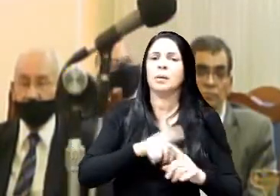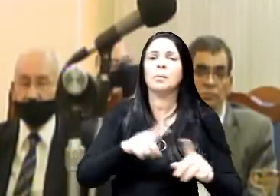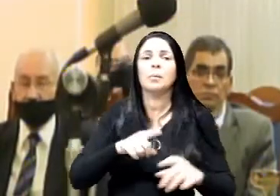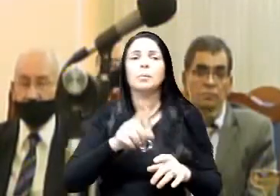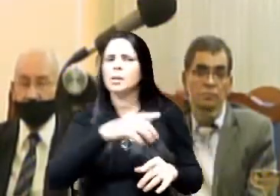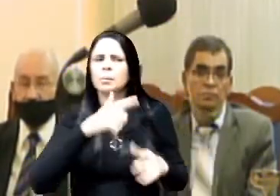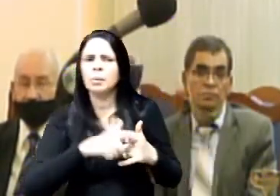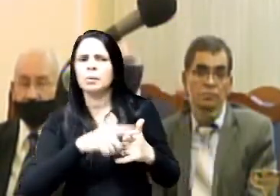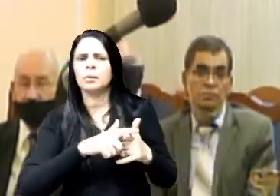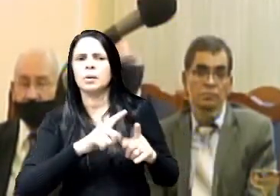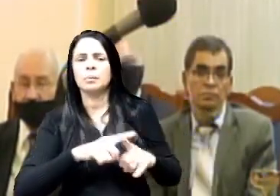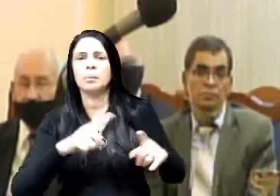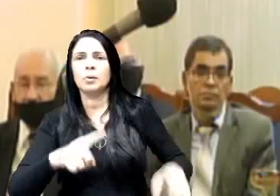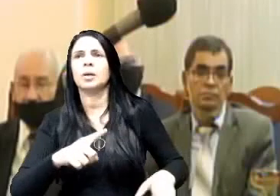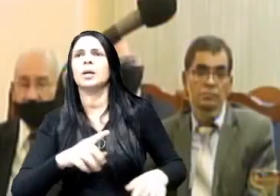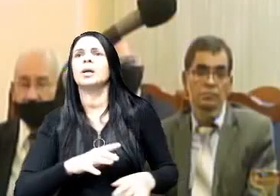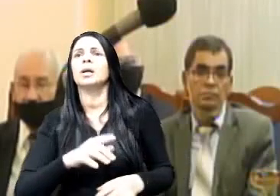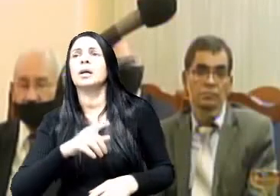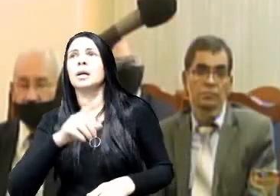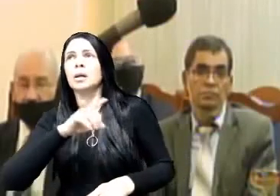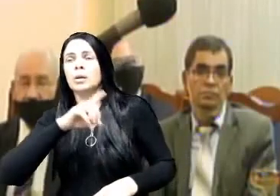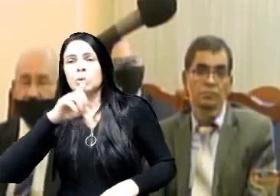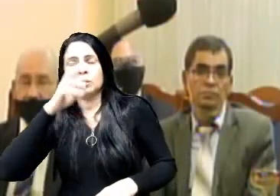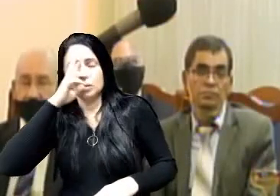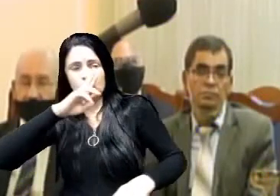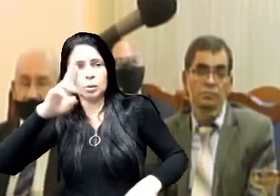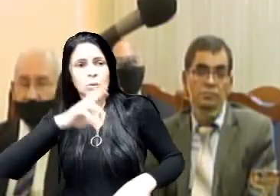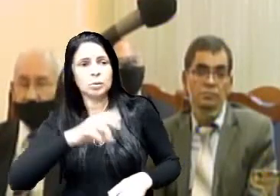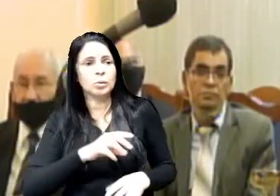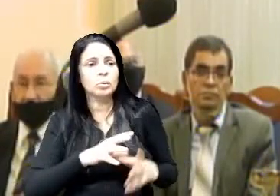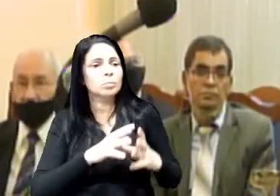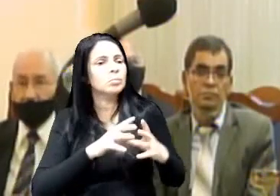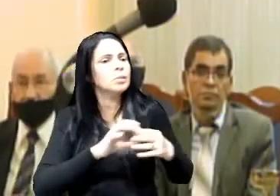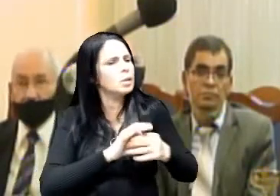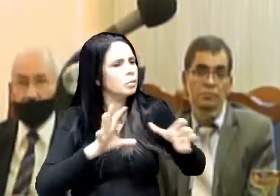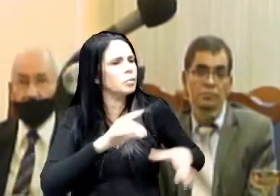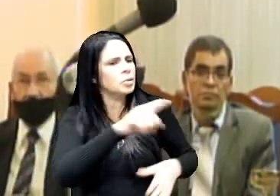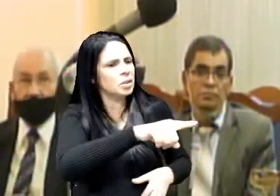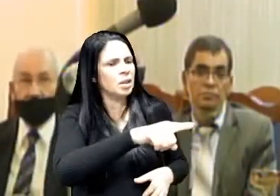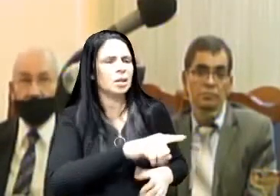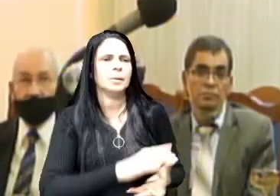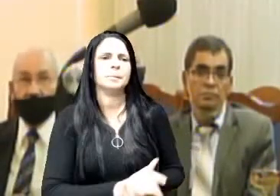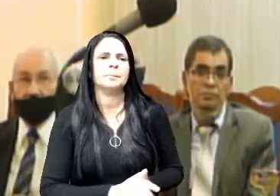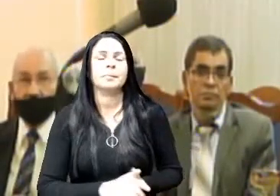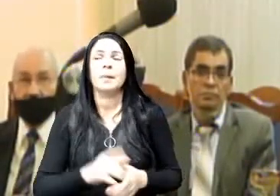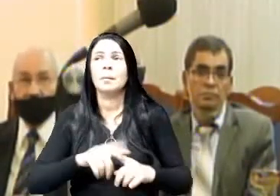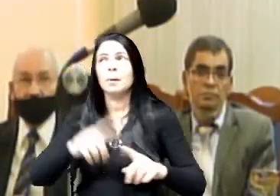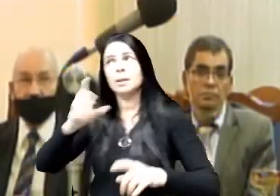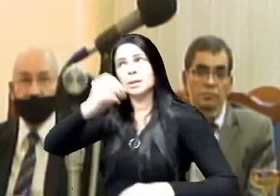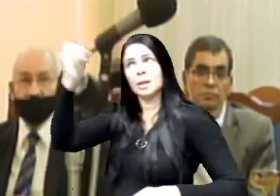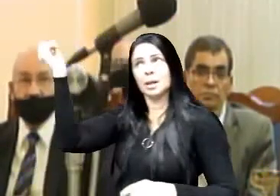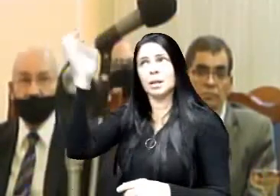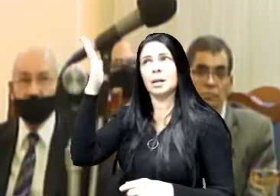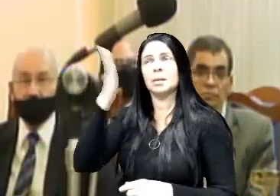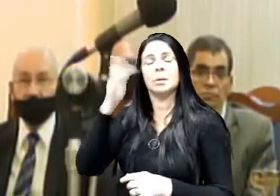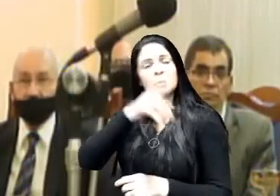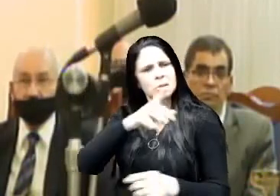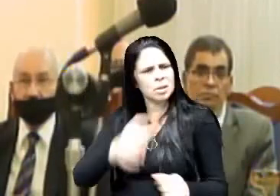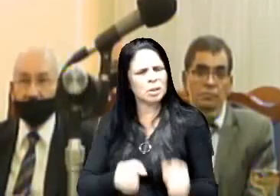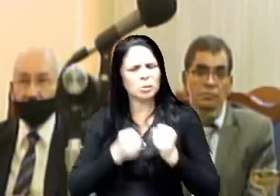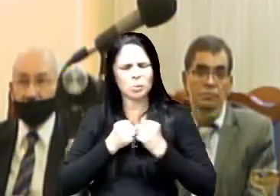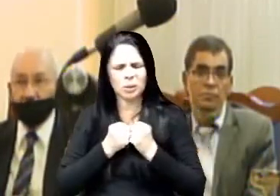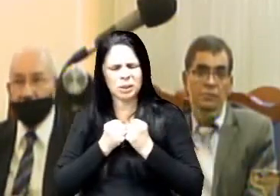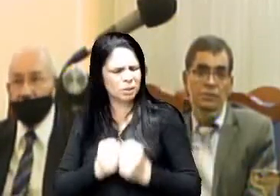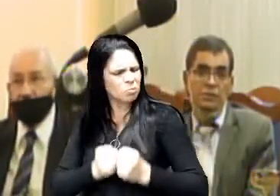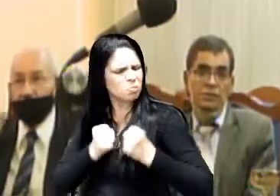o espinho, ele dá graça para você suportar. Quem pode dar um glória bem